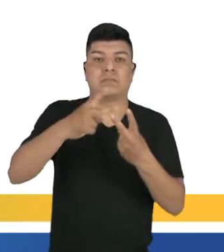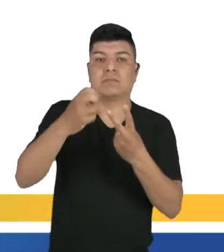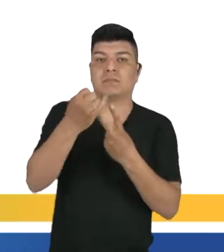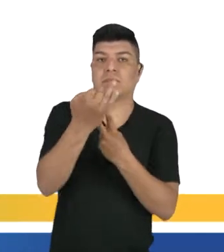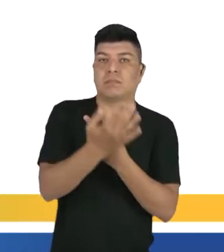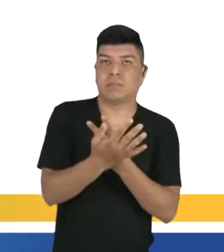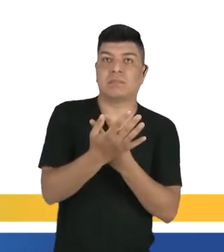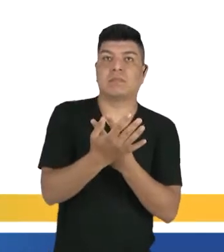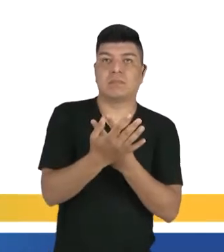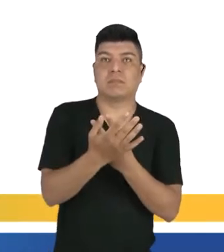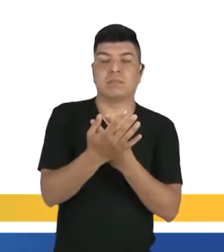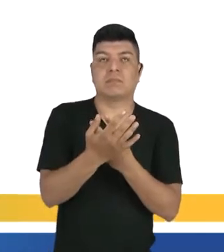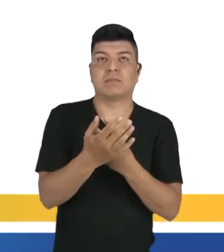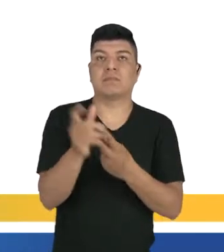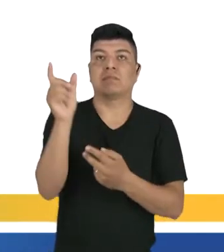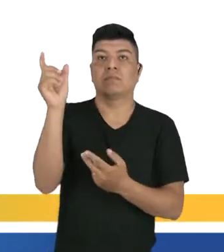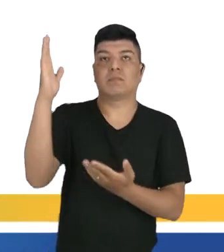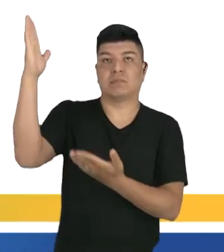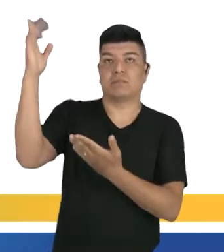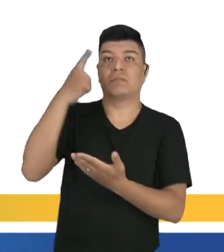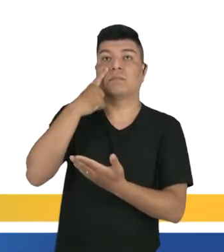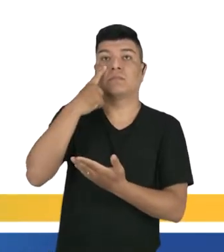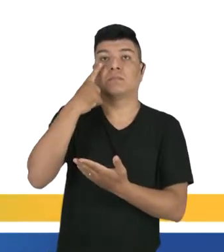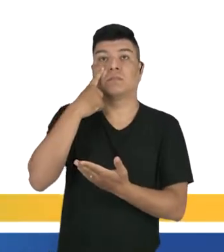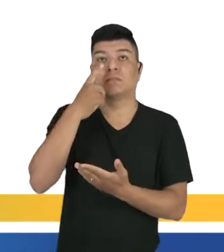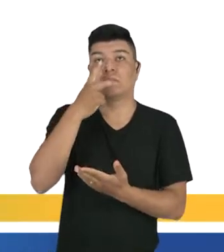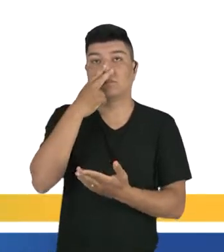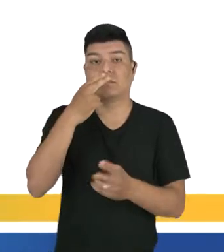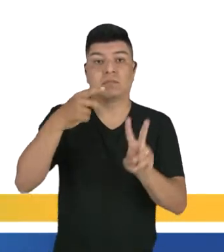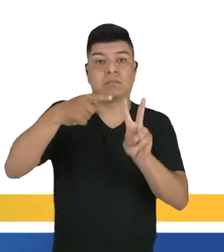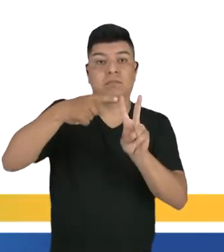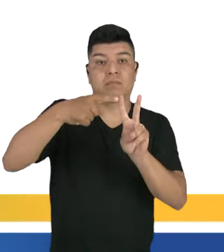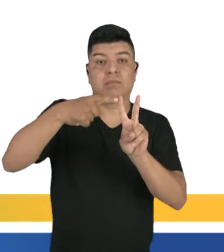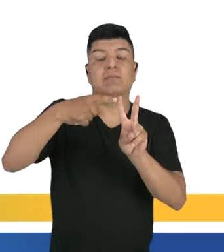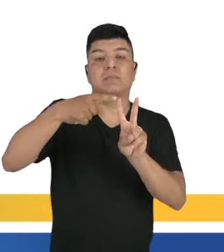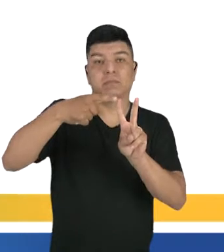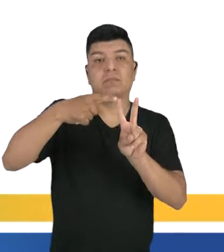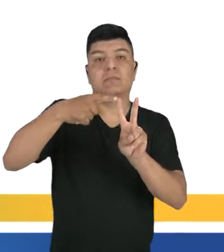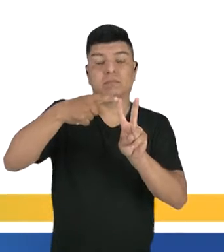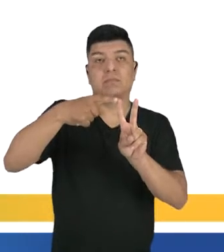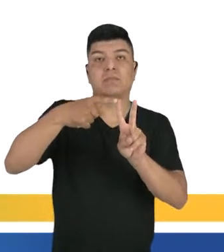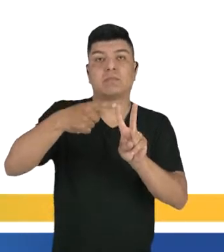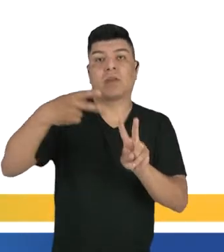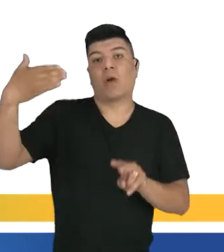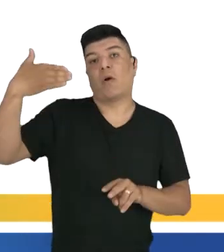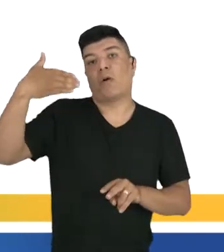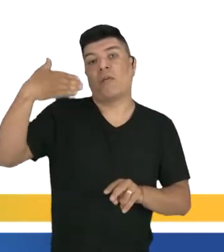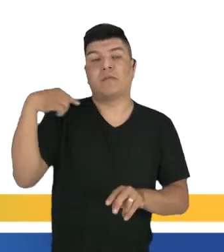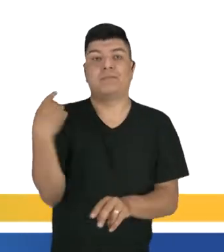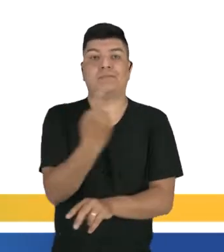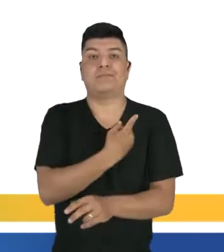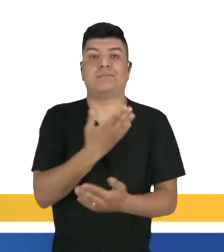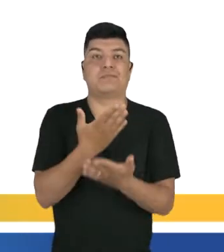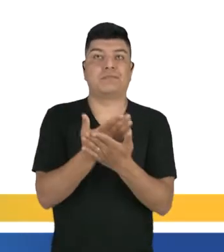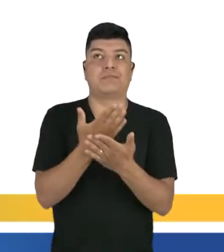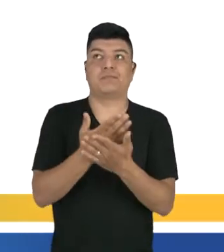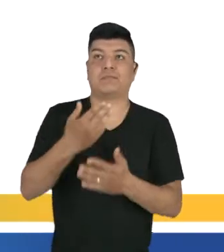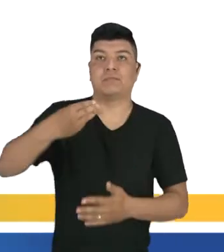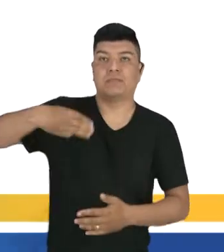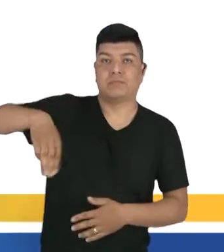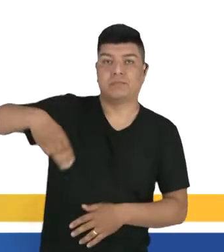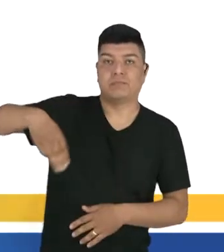o símbolo radical, que é esse símbolozinho que você está vendo aí, o chamado símbolo da raiz, torna-se frequente em nossos estudos de